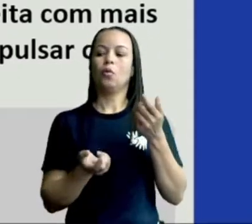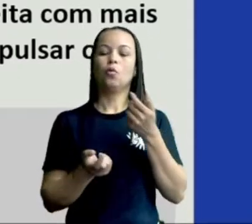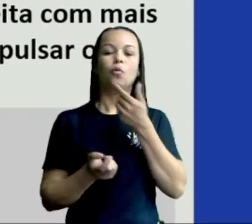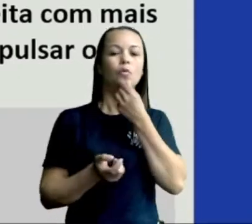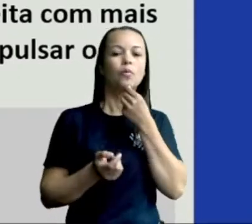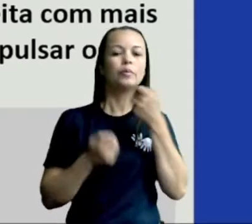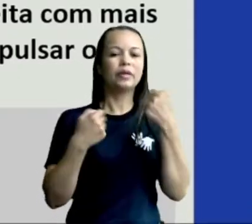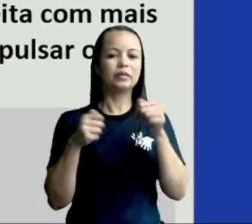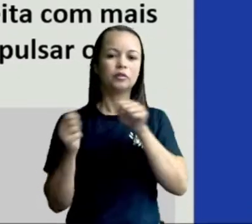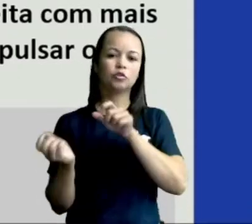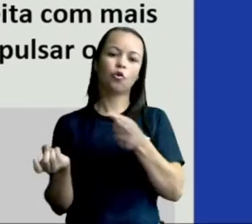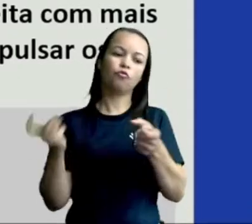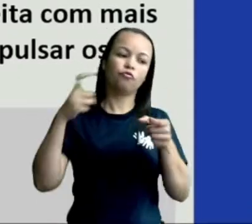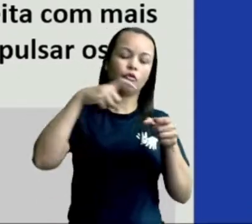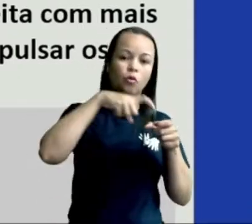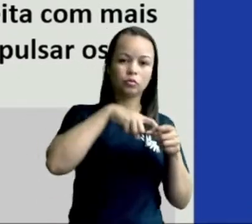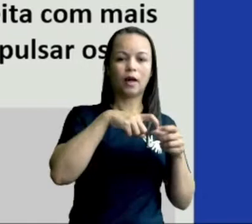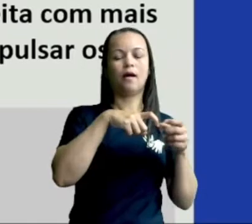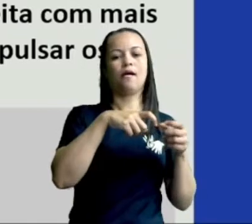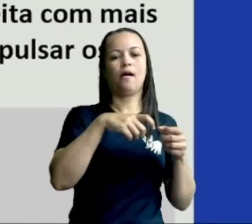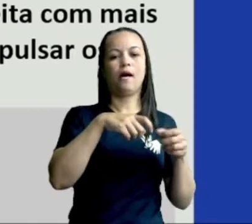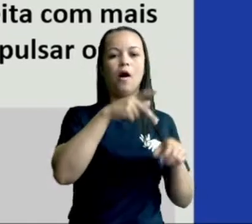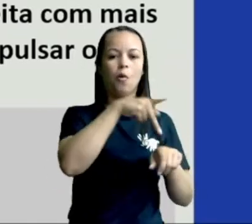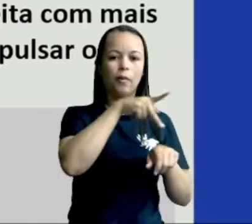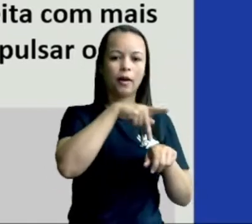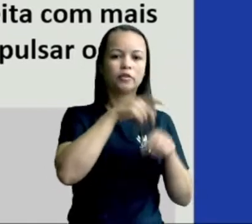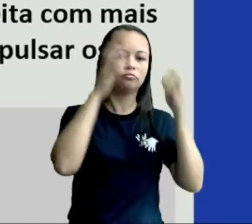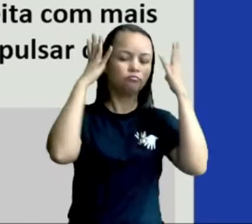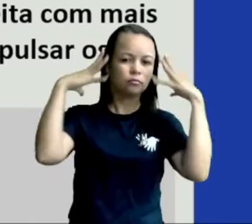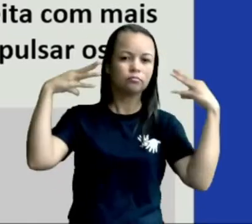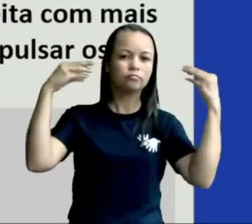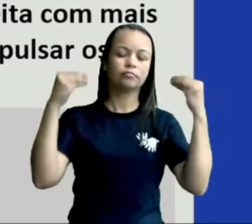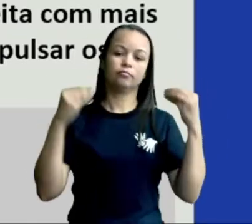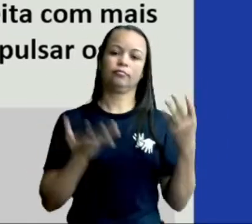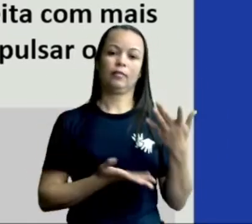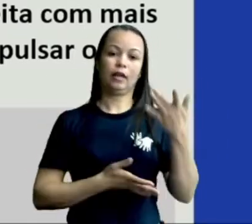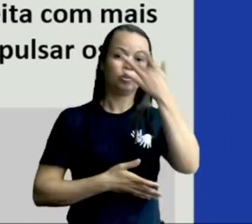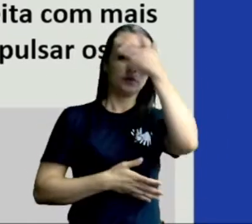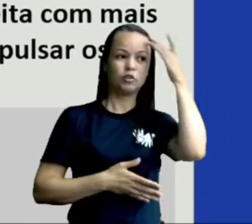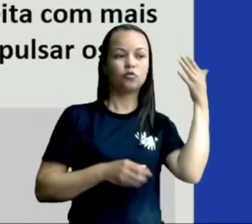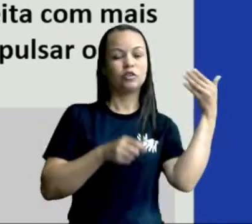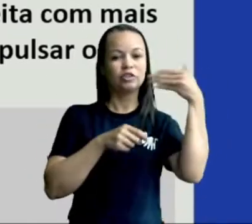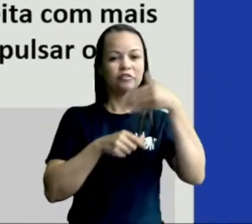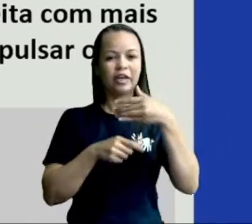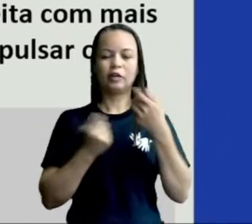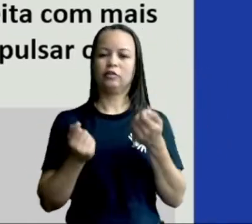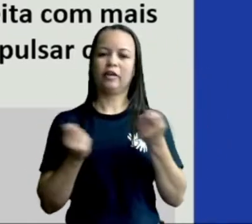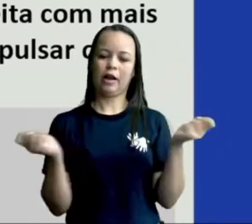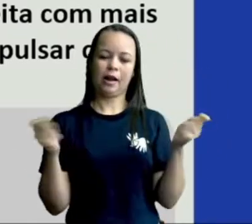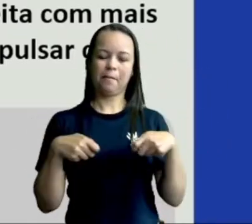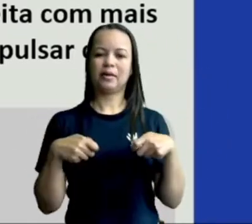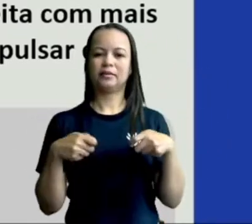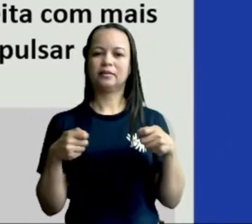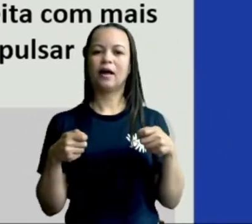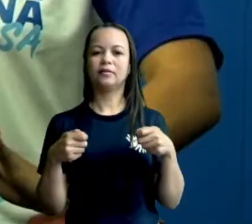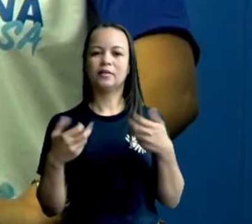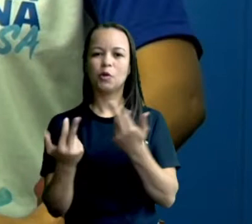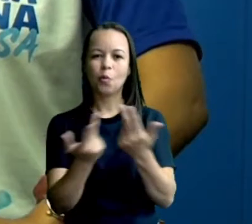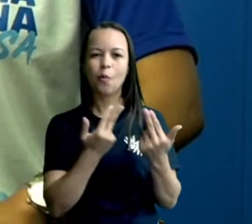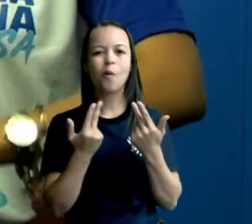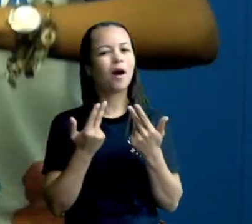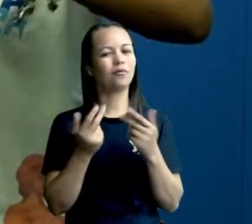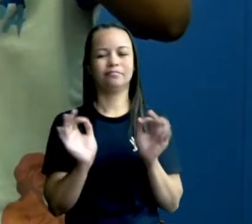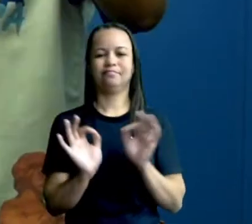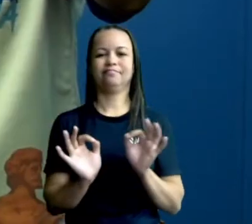os problemas lá. Seus substitutos não tiveram a mesma capacidade. Então, quando a Holanda chegou, depois veio